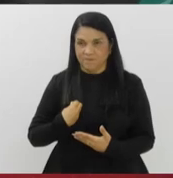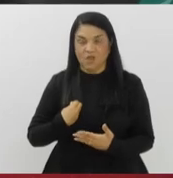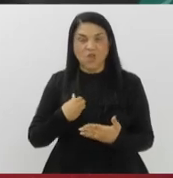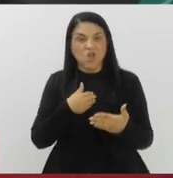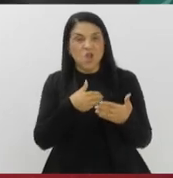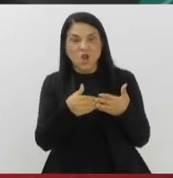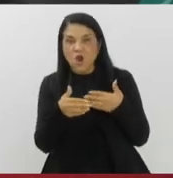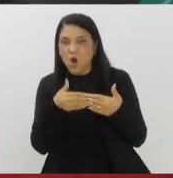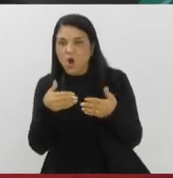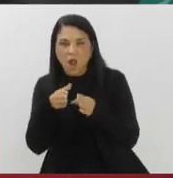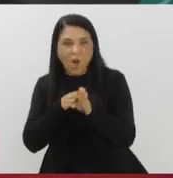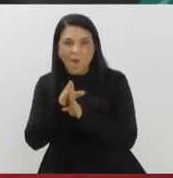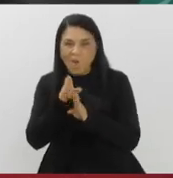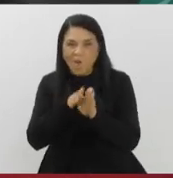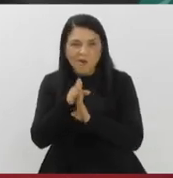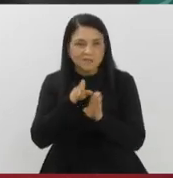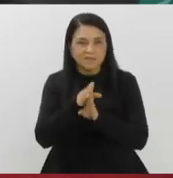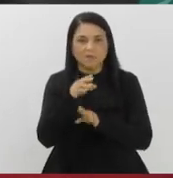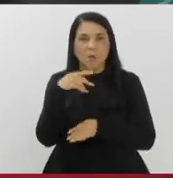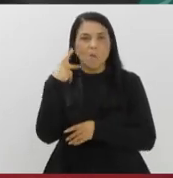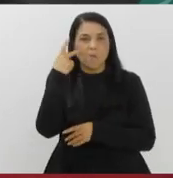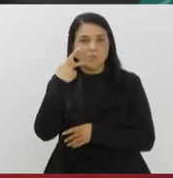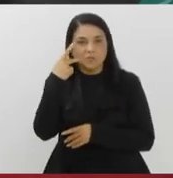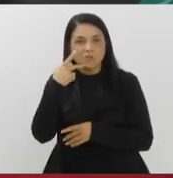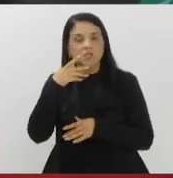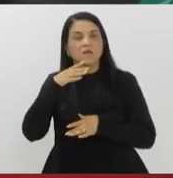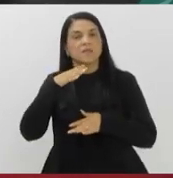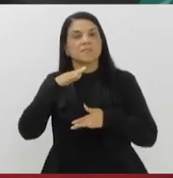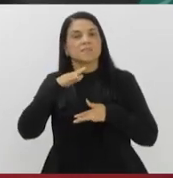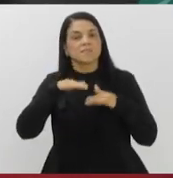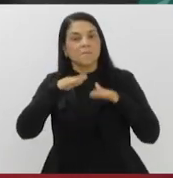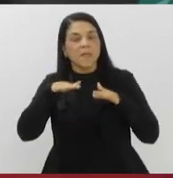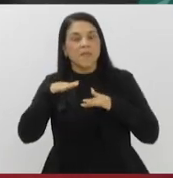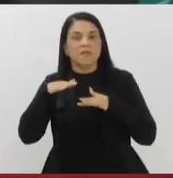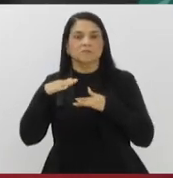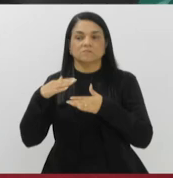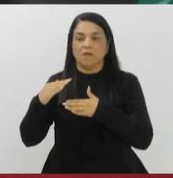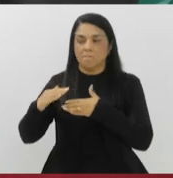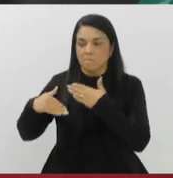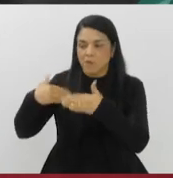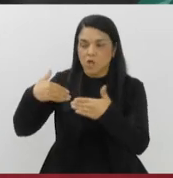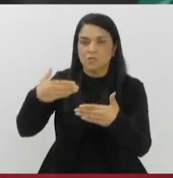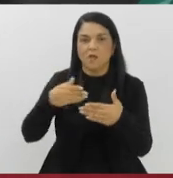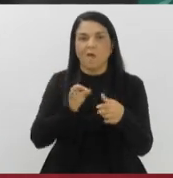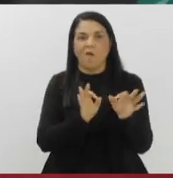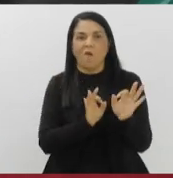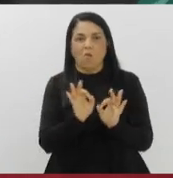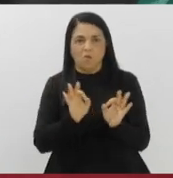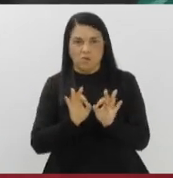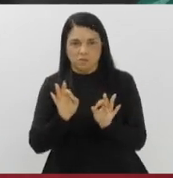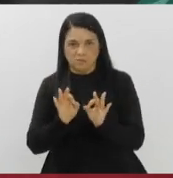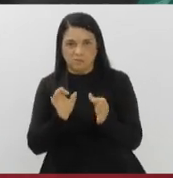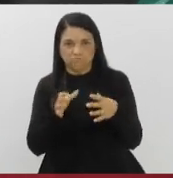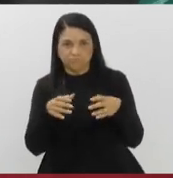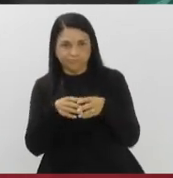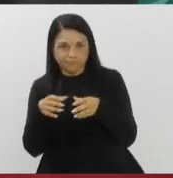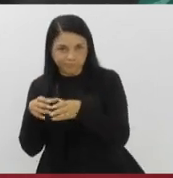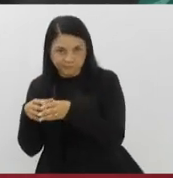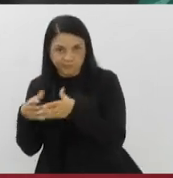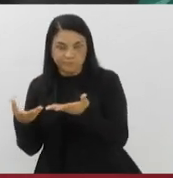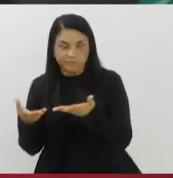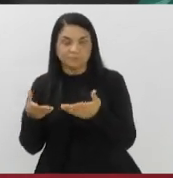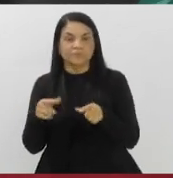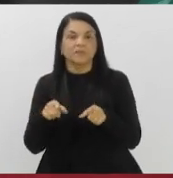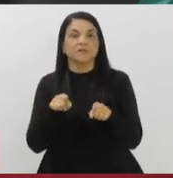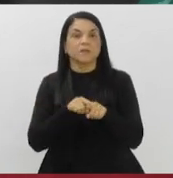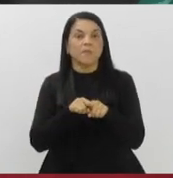Qualquer orientação, qualquer política, vai depender muito dessa dinâmica e das nossas organizações. Outros são os